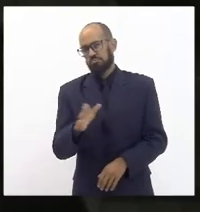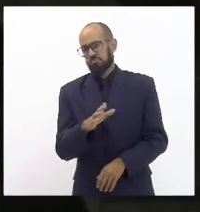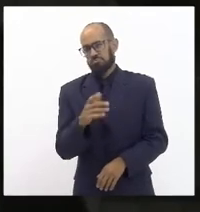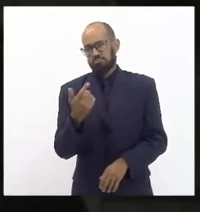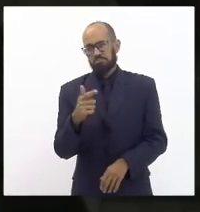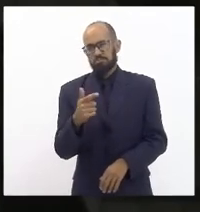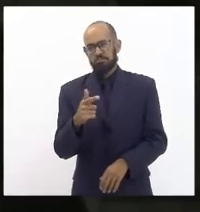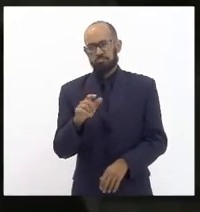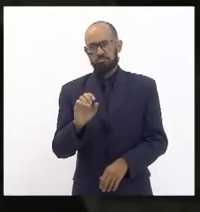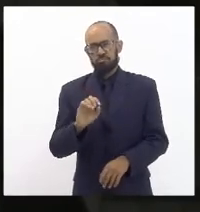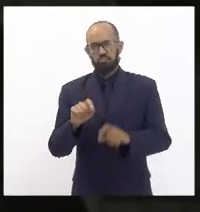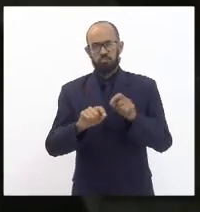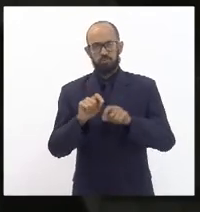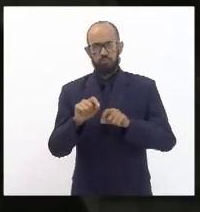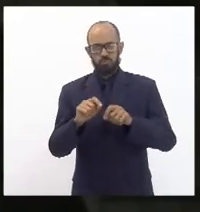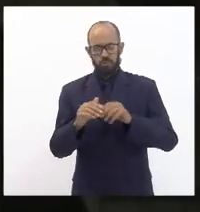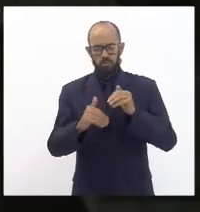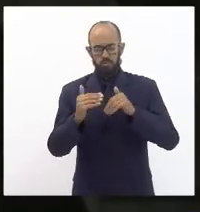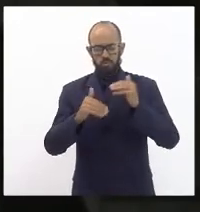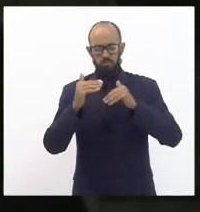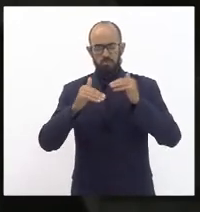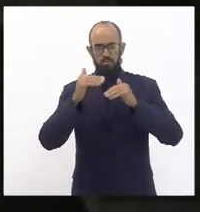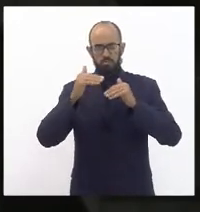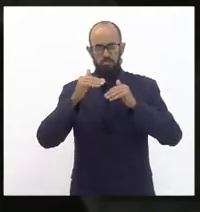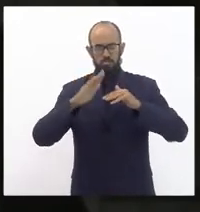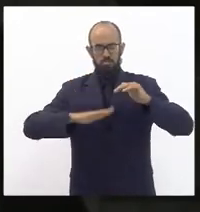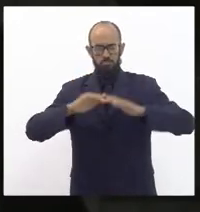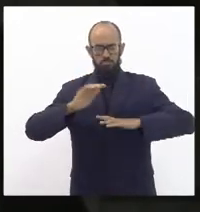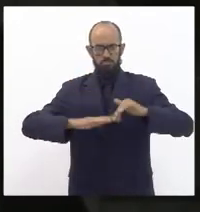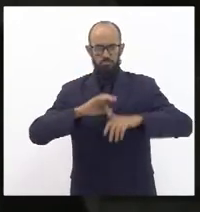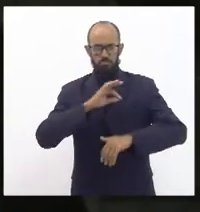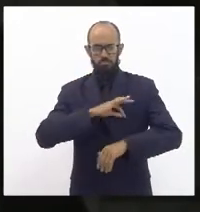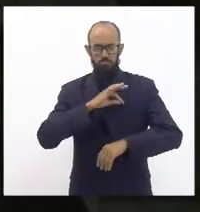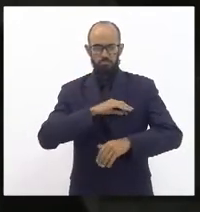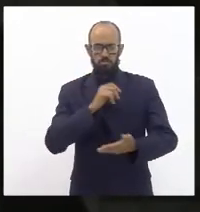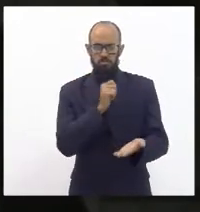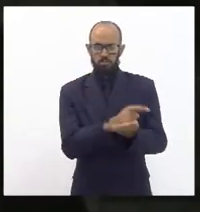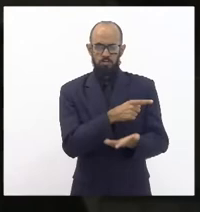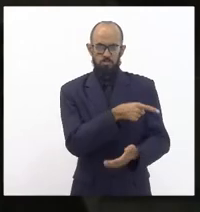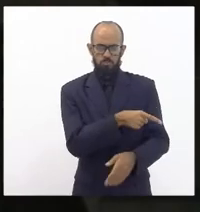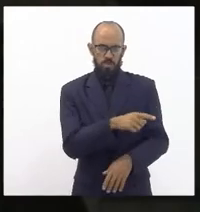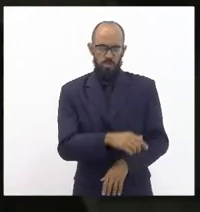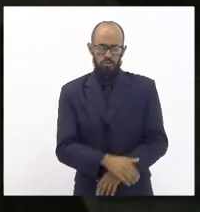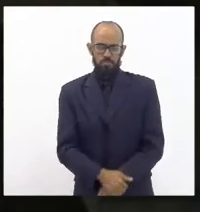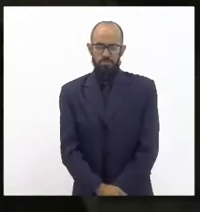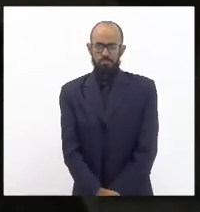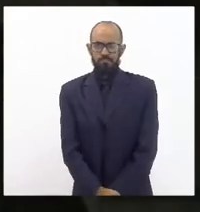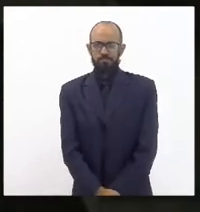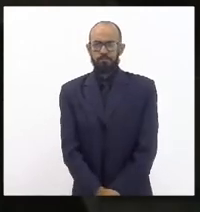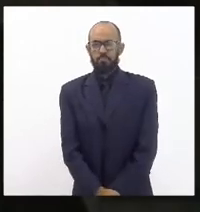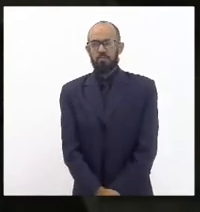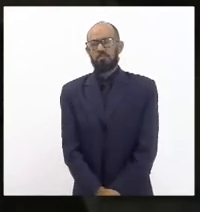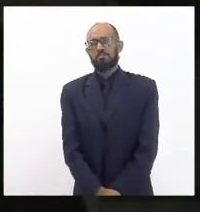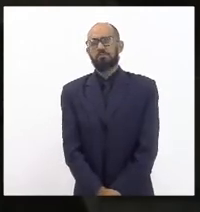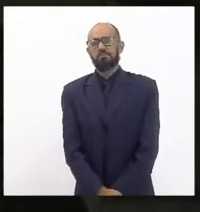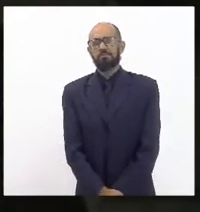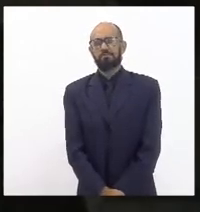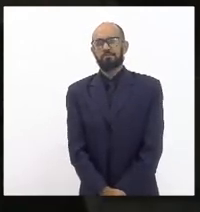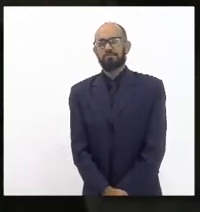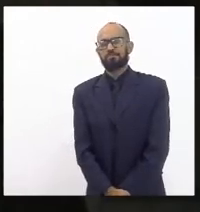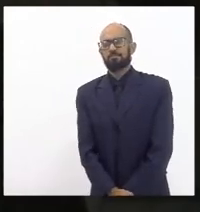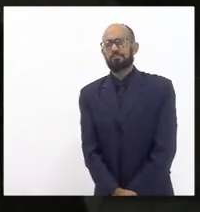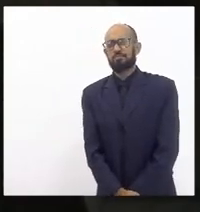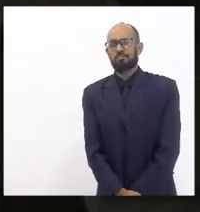suas progressões do plano de carreira estão sendo pagas e é